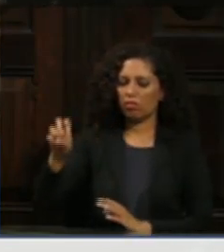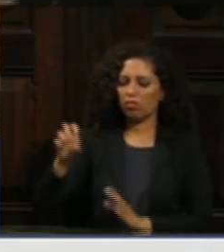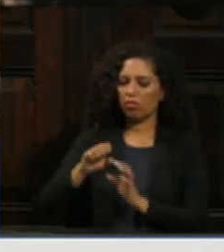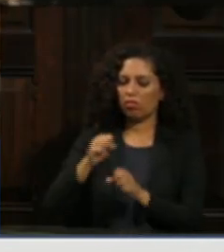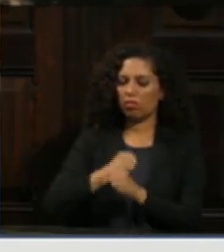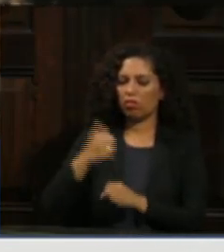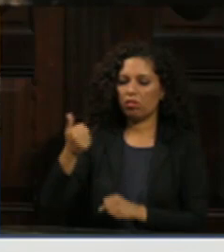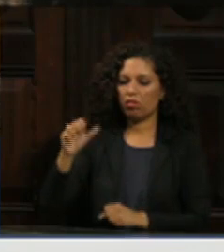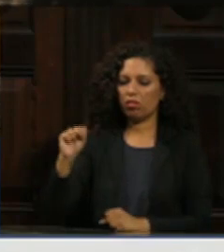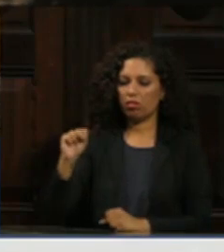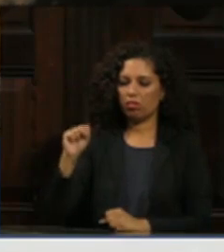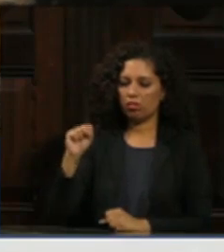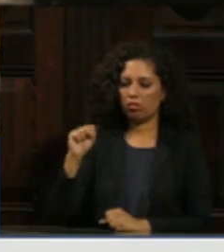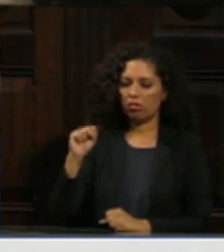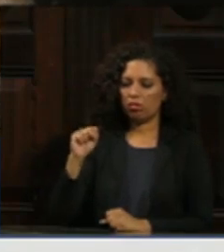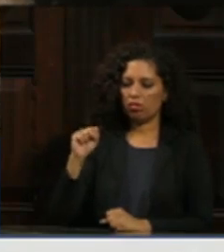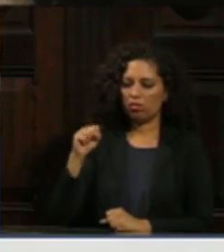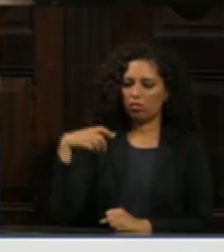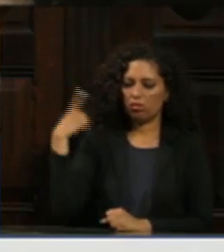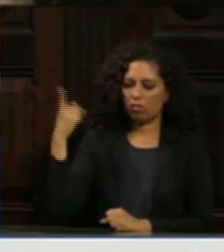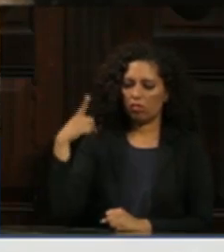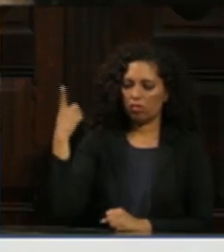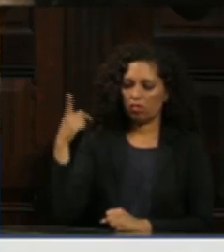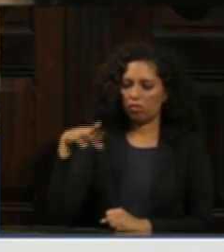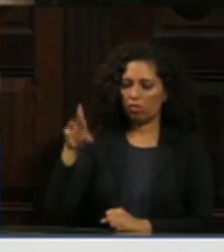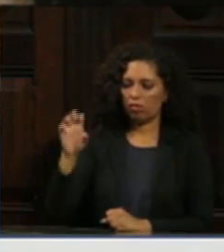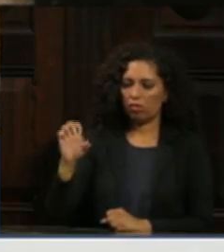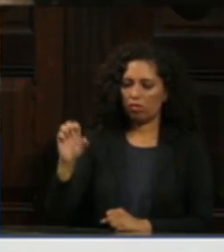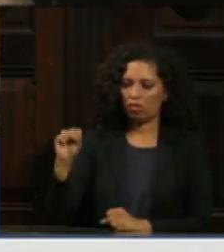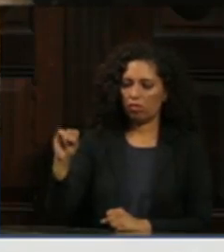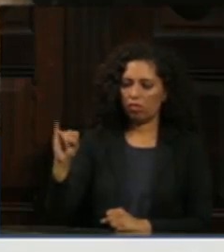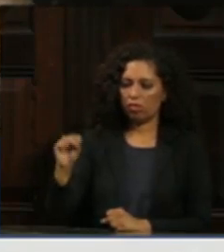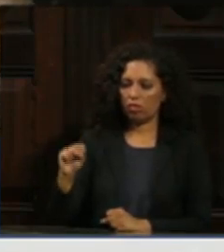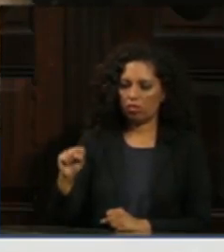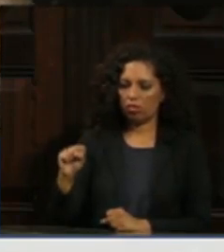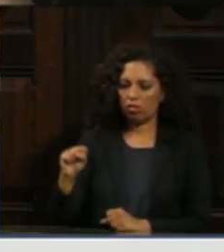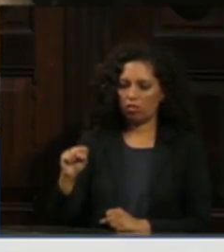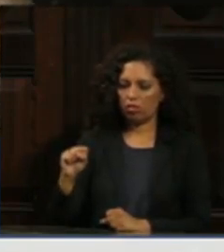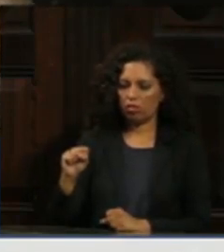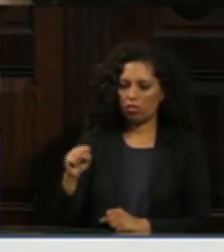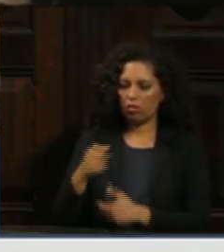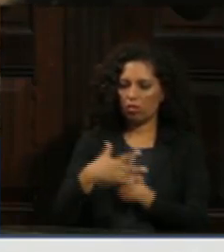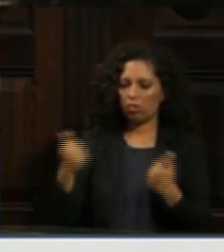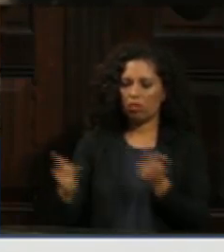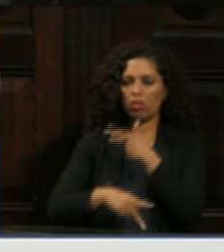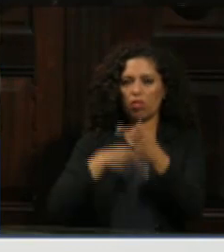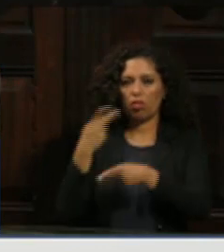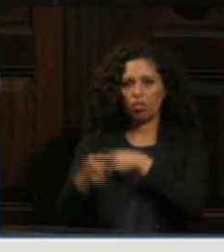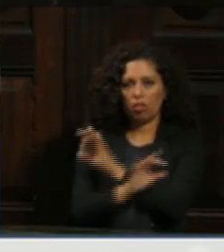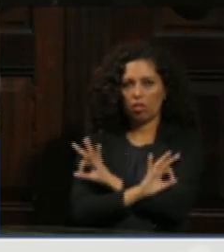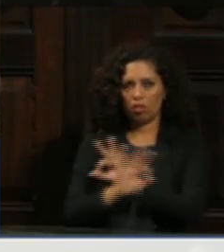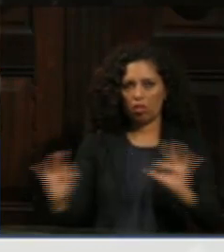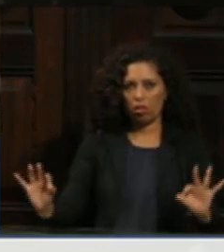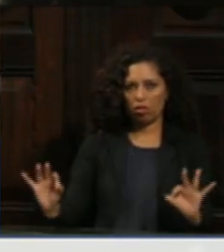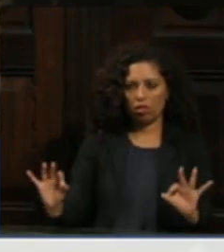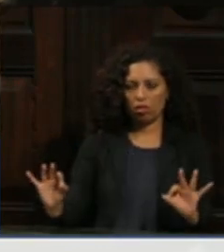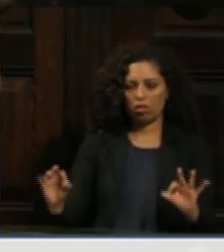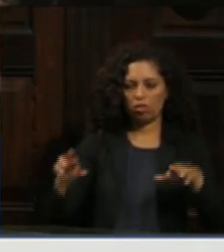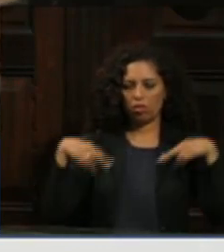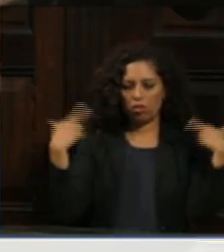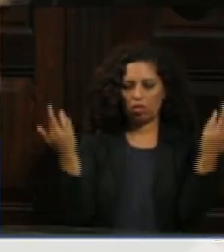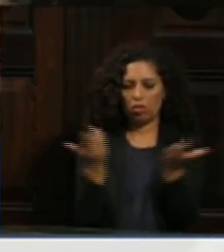835/2018, autoria deputado André Ceciliano. Incluídos na ordem do dia, tramitação ordinária,